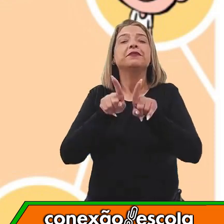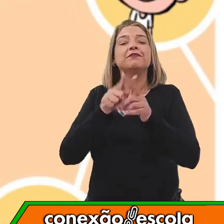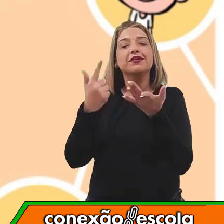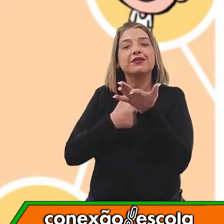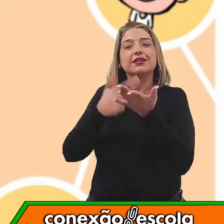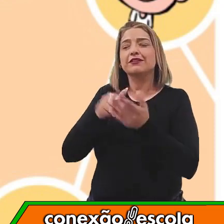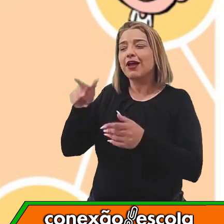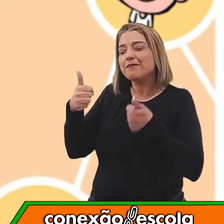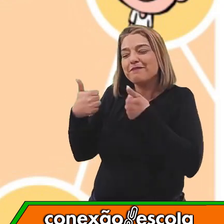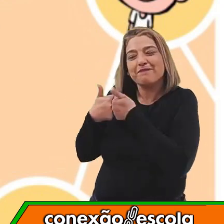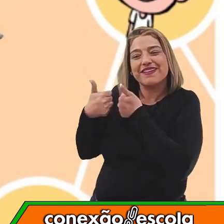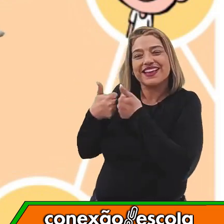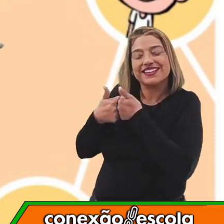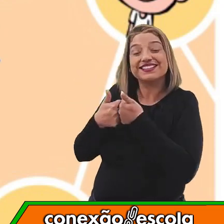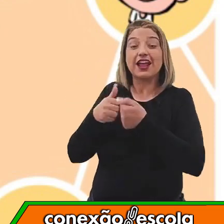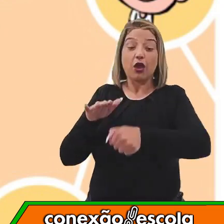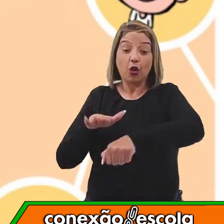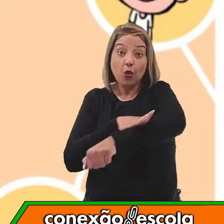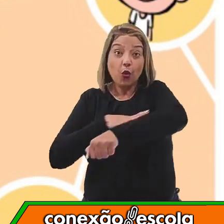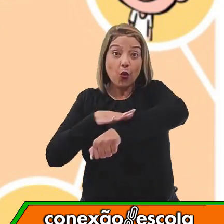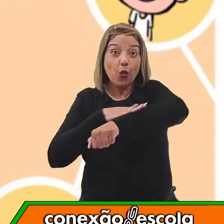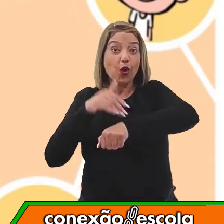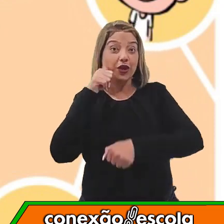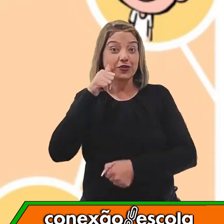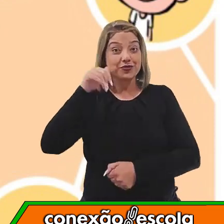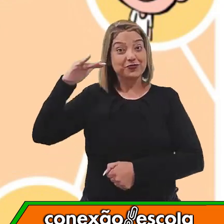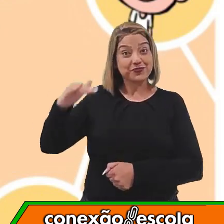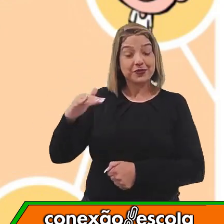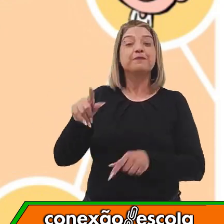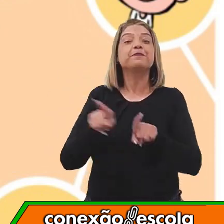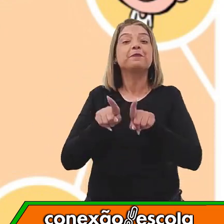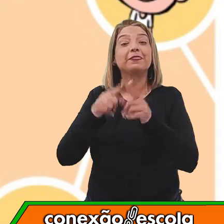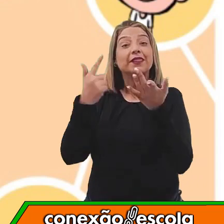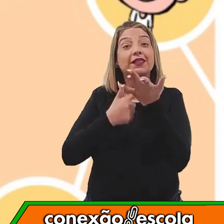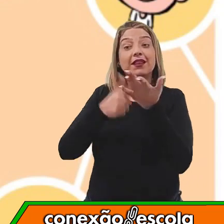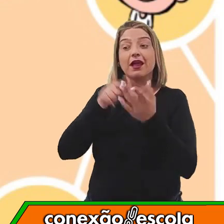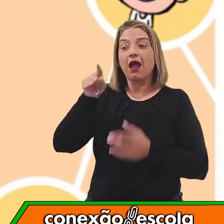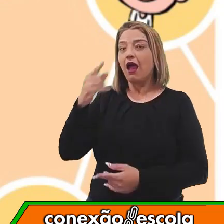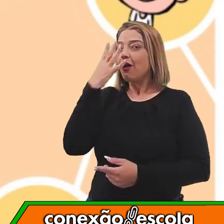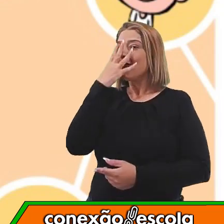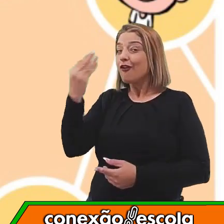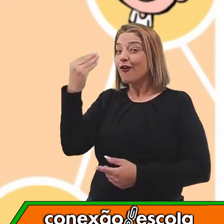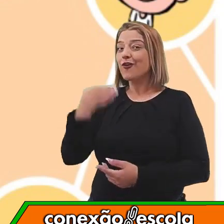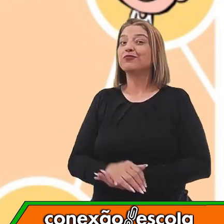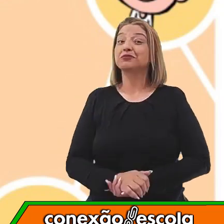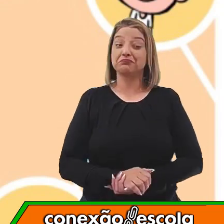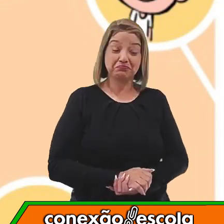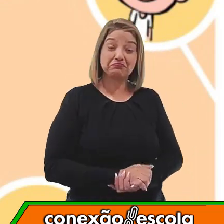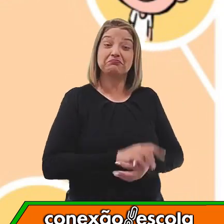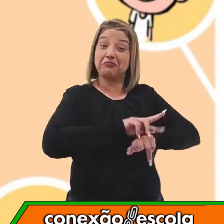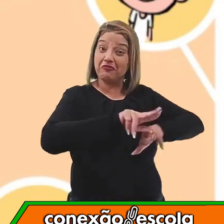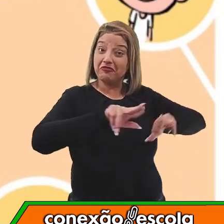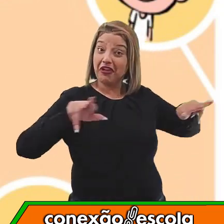Perto, A Cor de Coraline e Este é o Lobo. Nossa, quantas